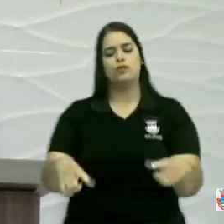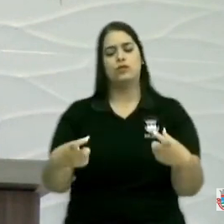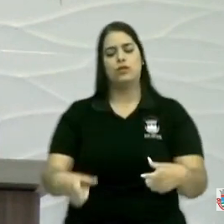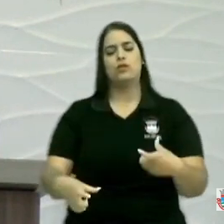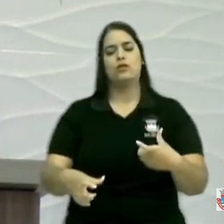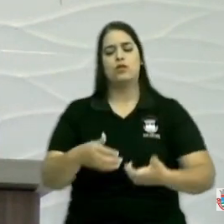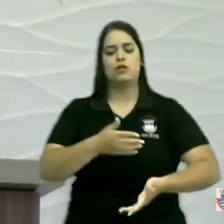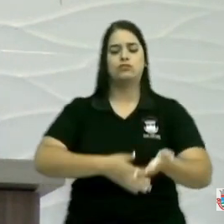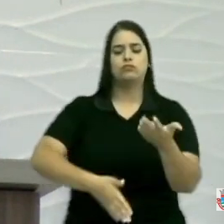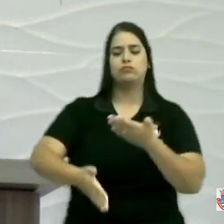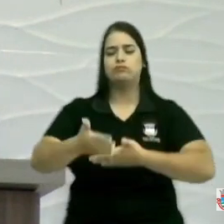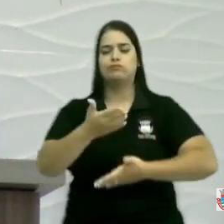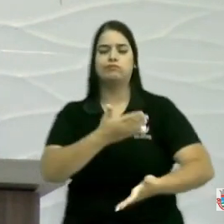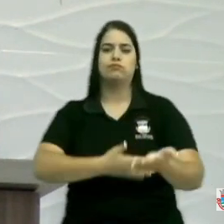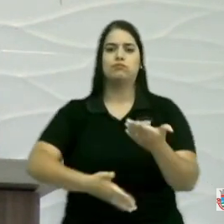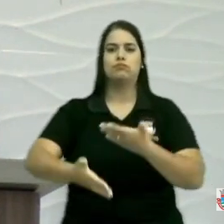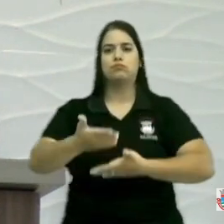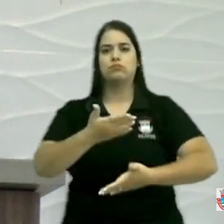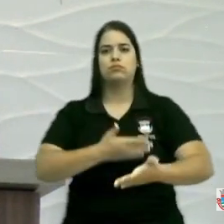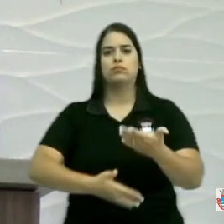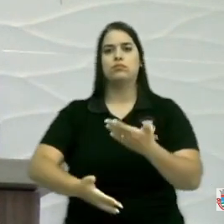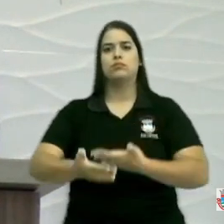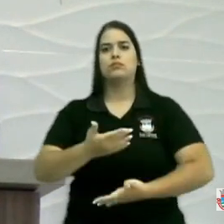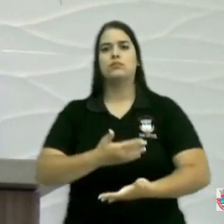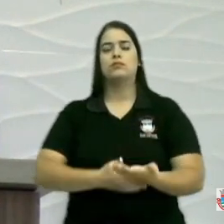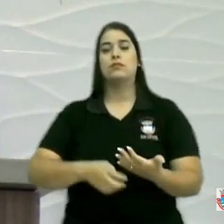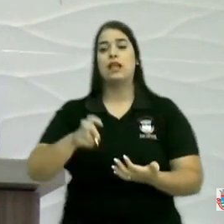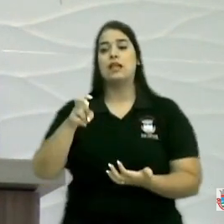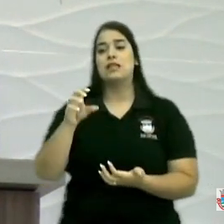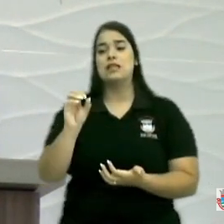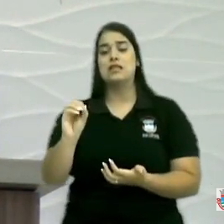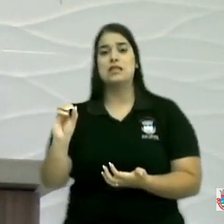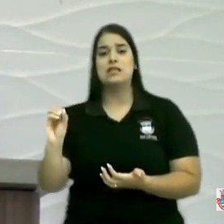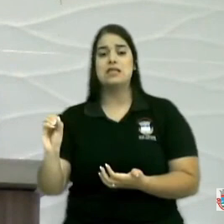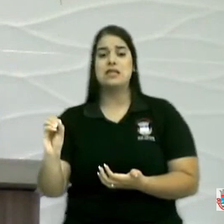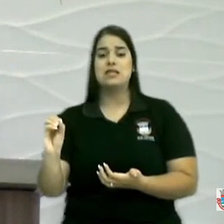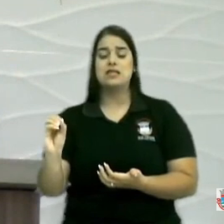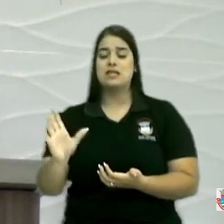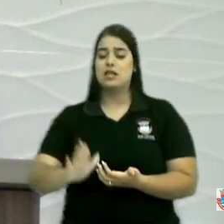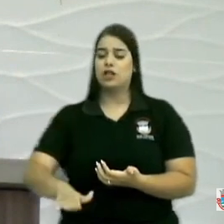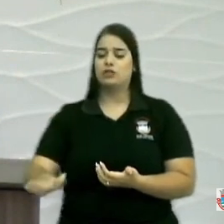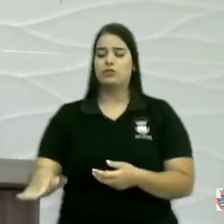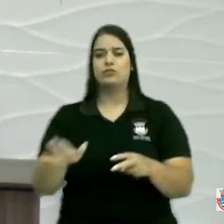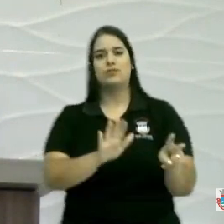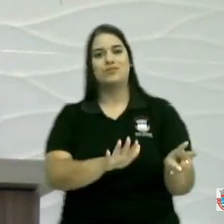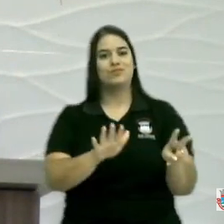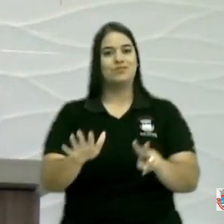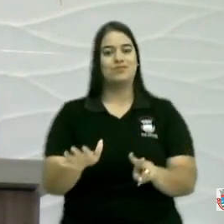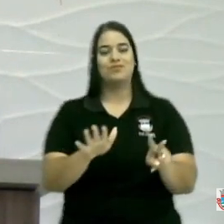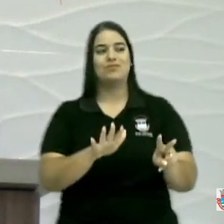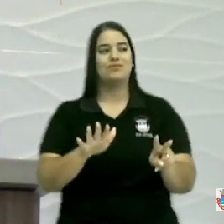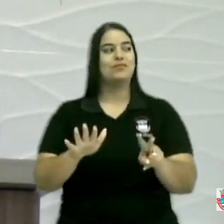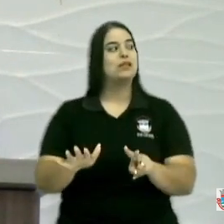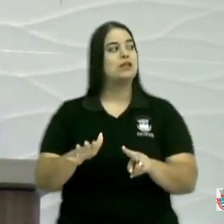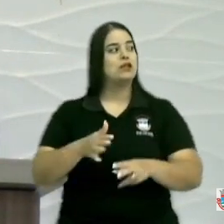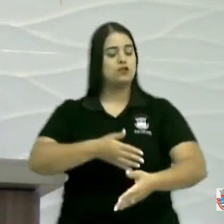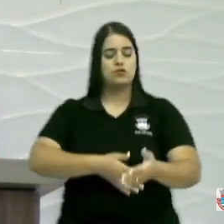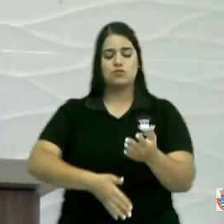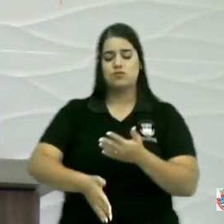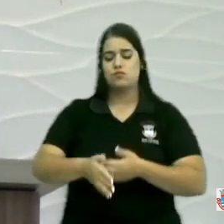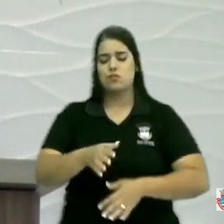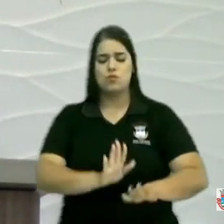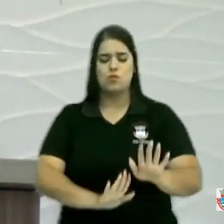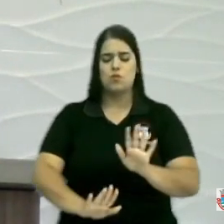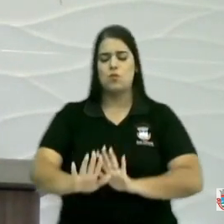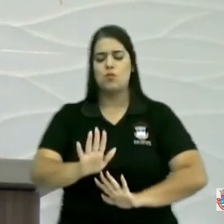atendendo, que vai atender em média 500 crianças por semana. Foi com muito cuidado, com muito zelo, que